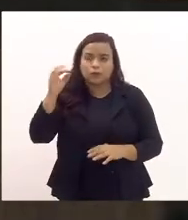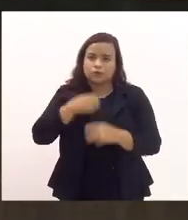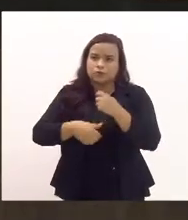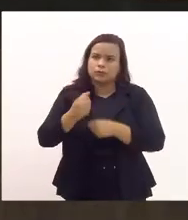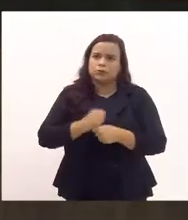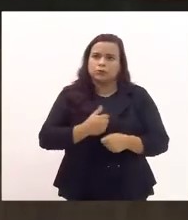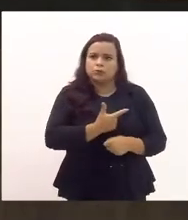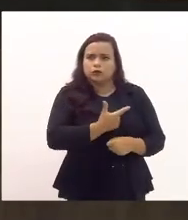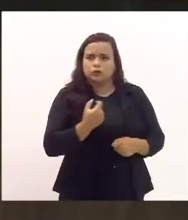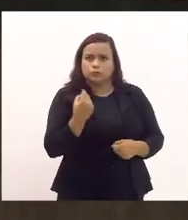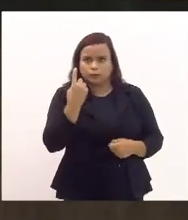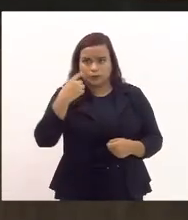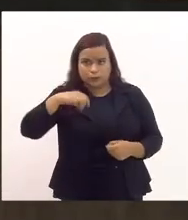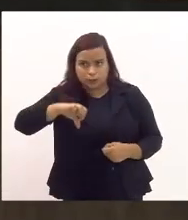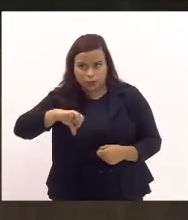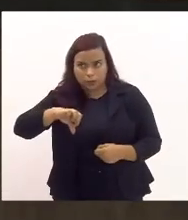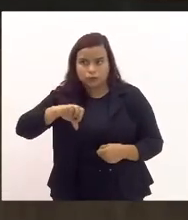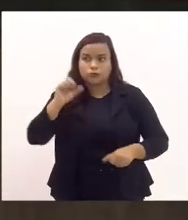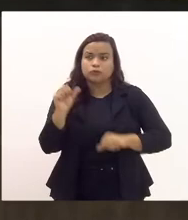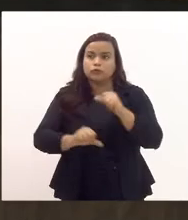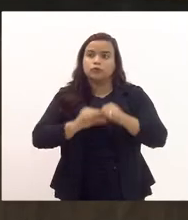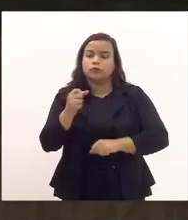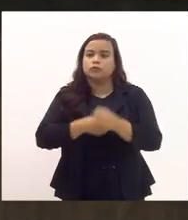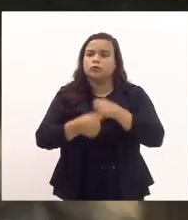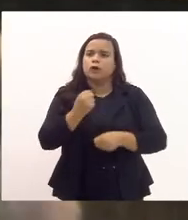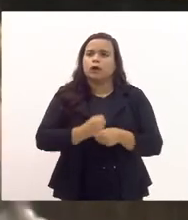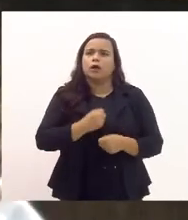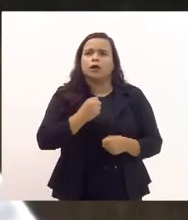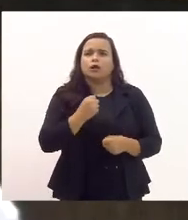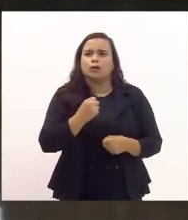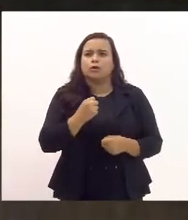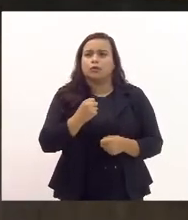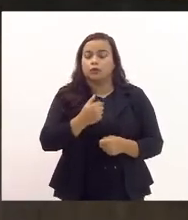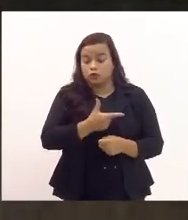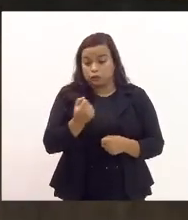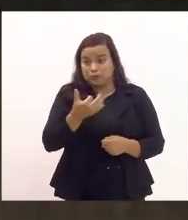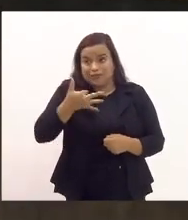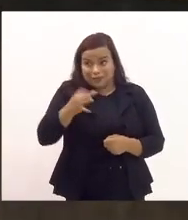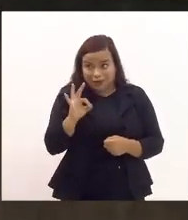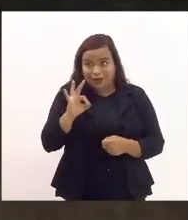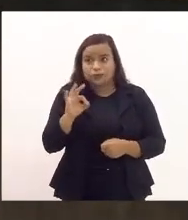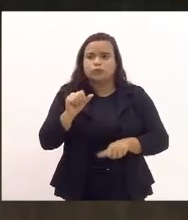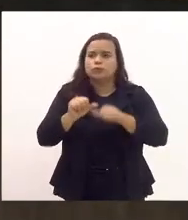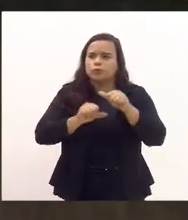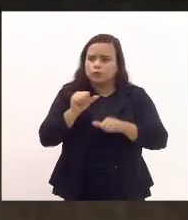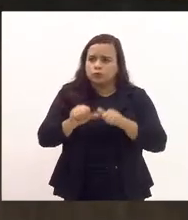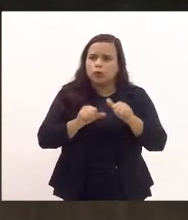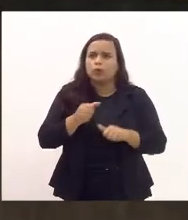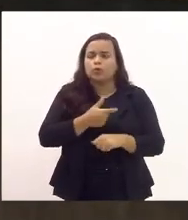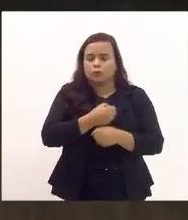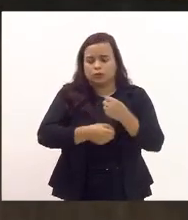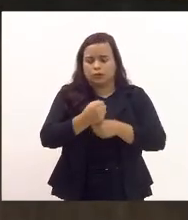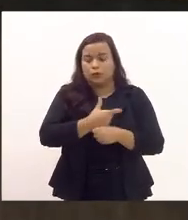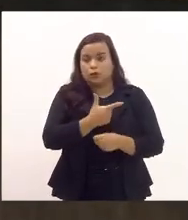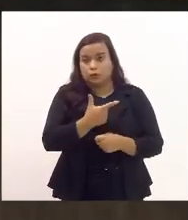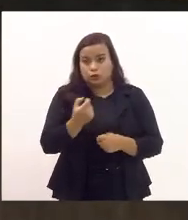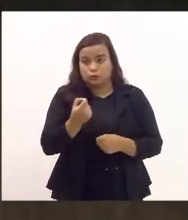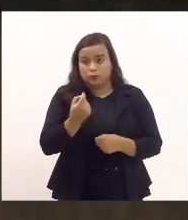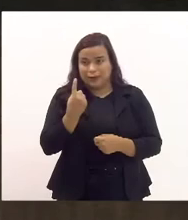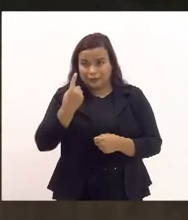2010 que foi alterado em 2014 para prevê no seu artigo 12b a